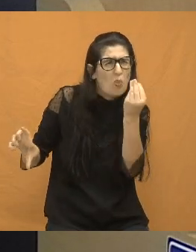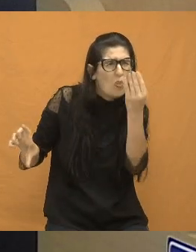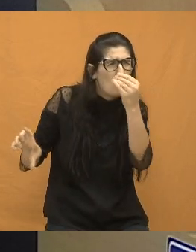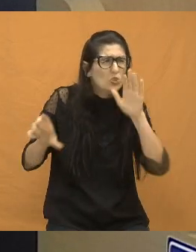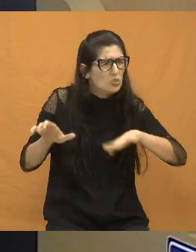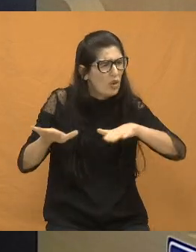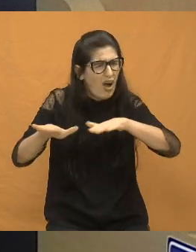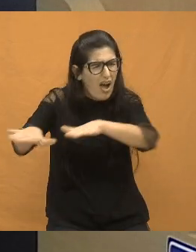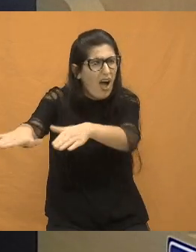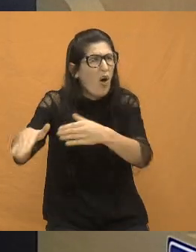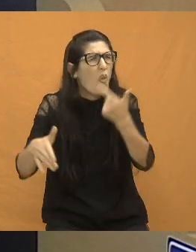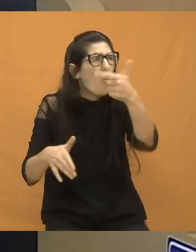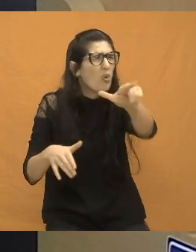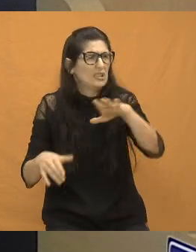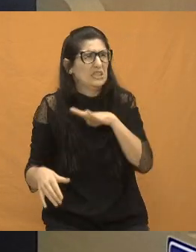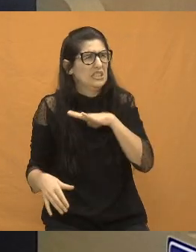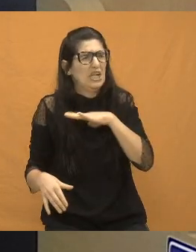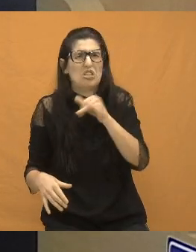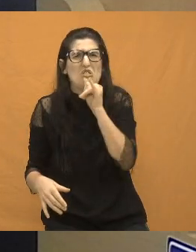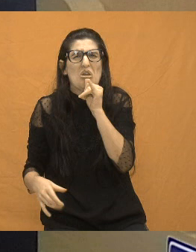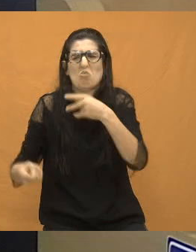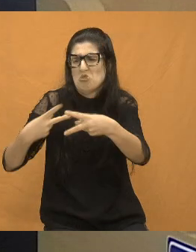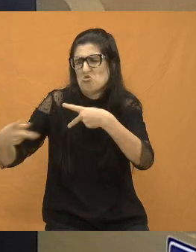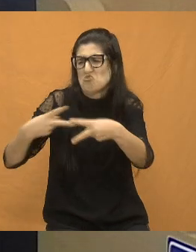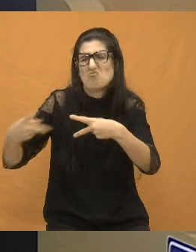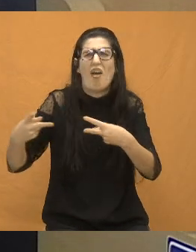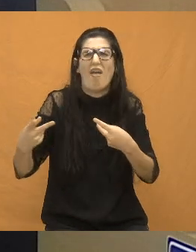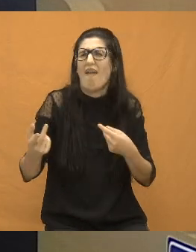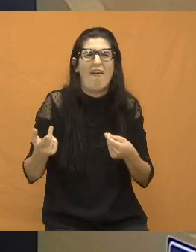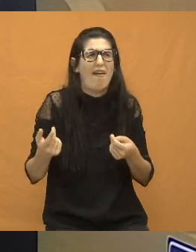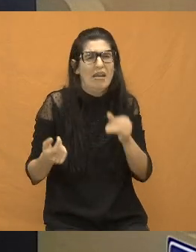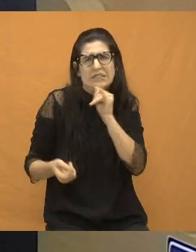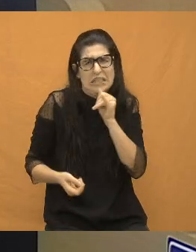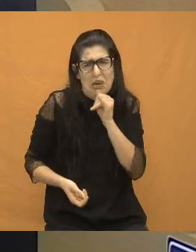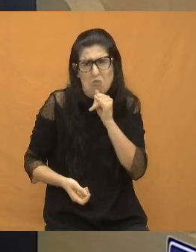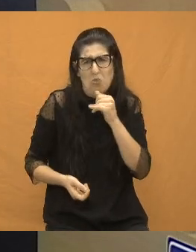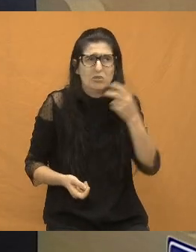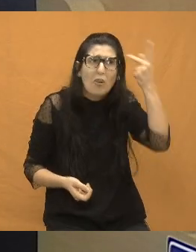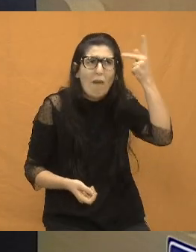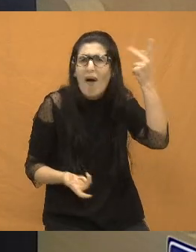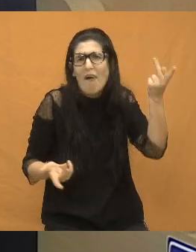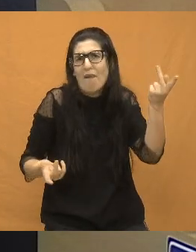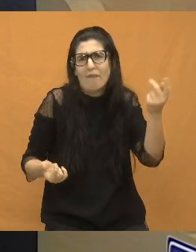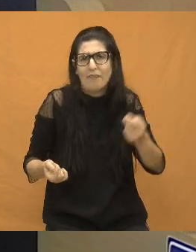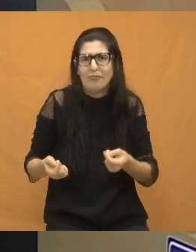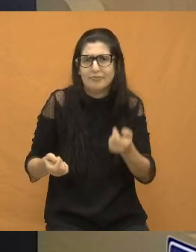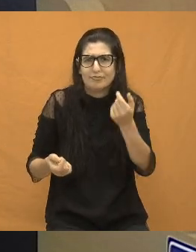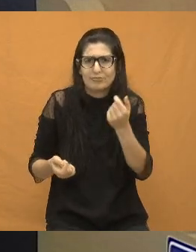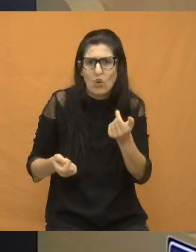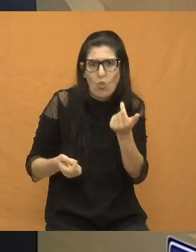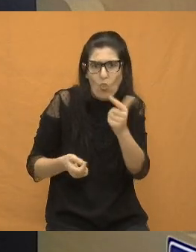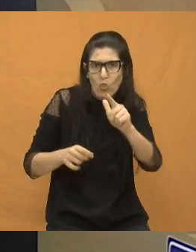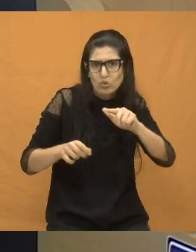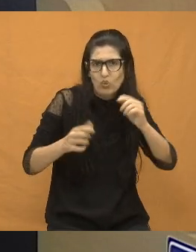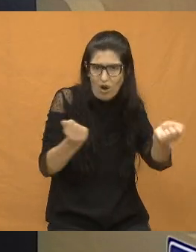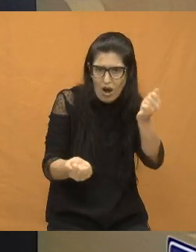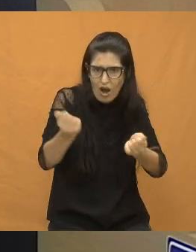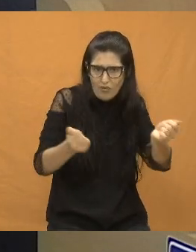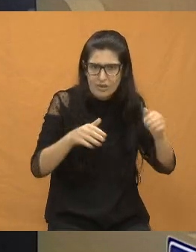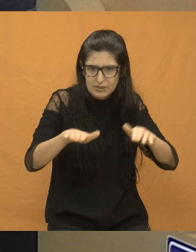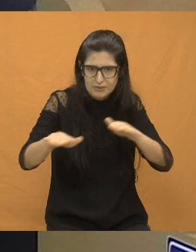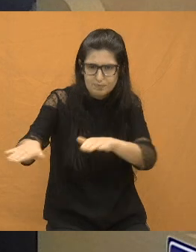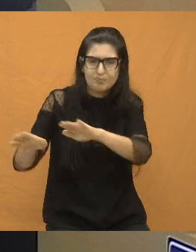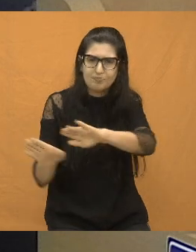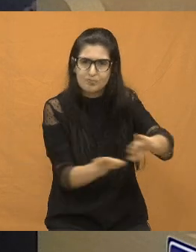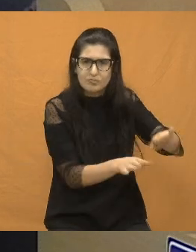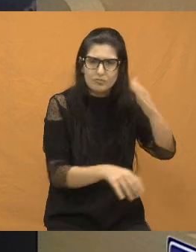novos veículos, tanto que as empresas de automobilística, né, nós vimos agora até pouco tempo, Santo André, se não me engano, né,